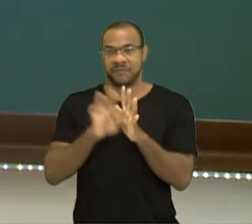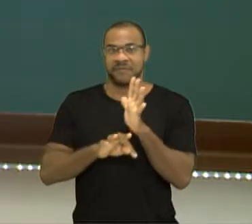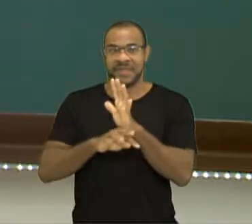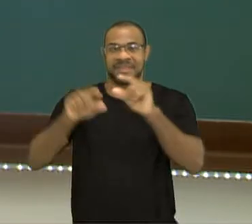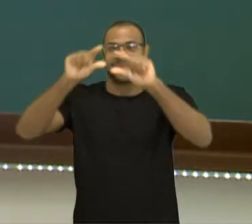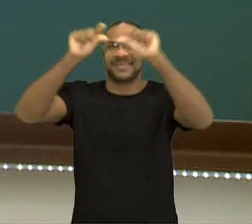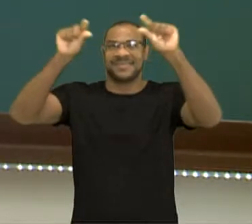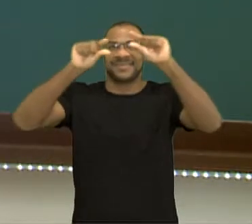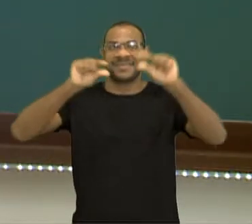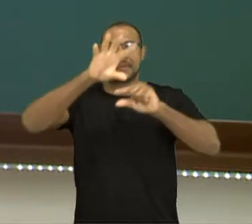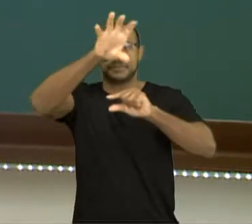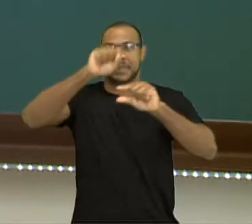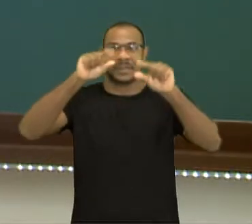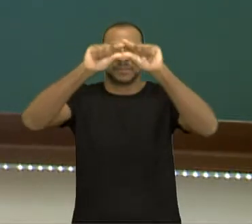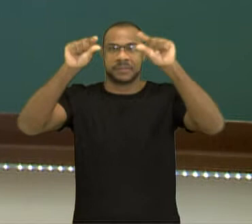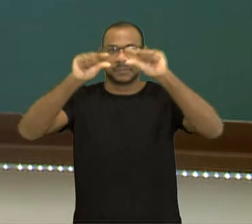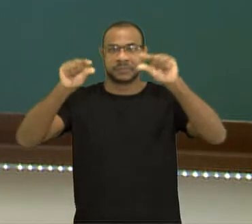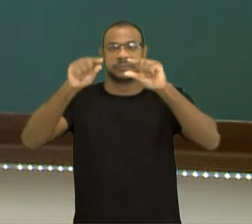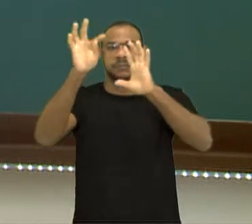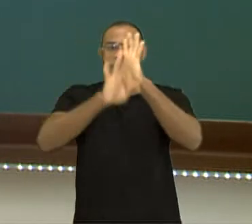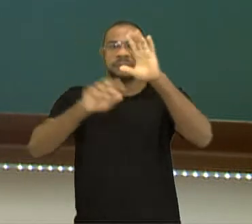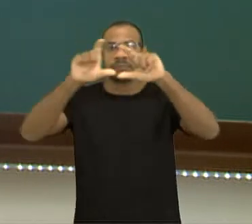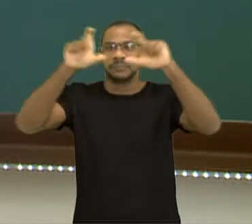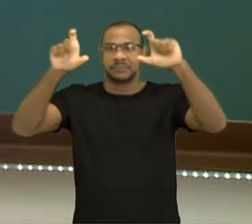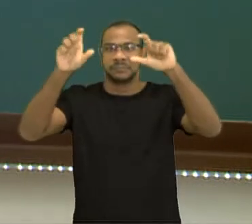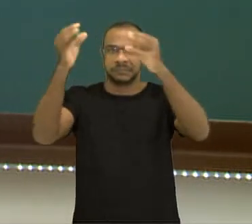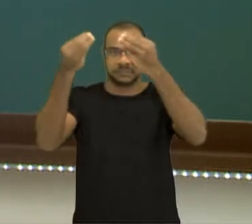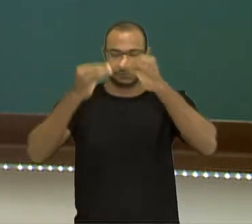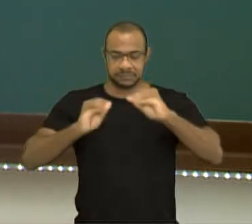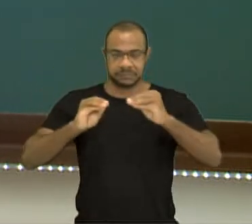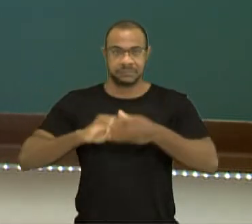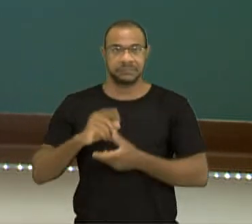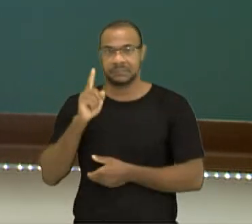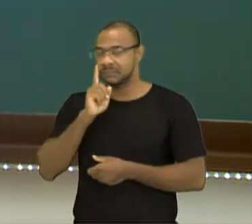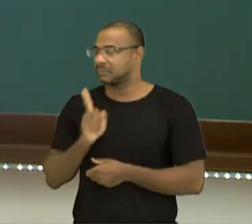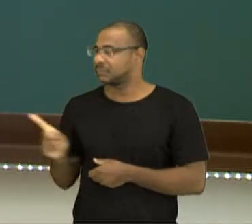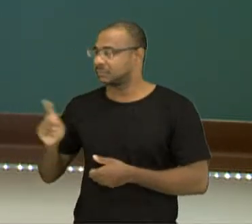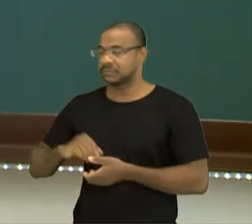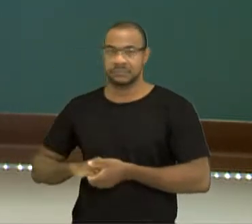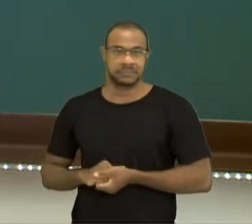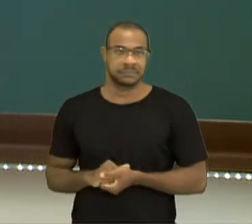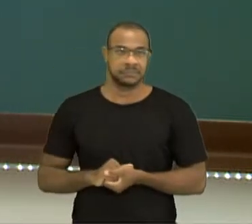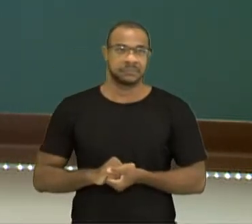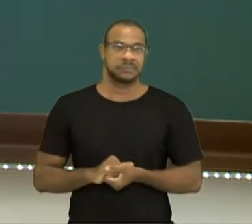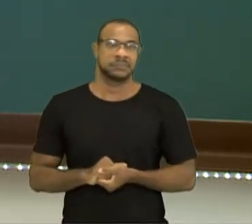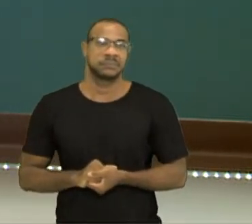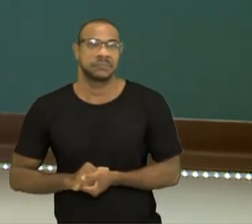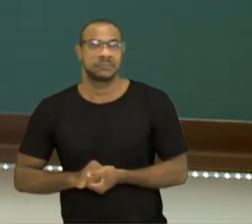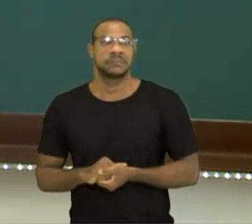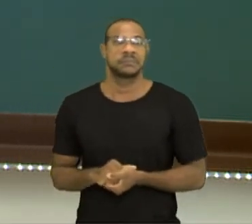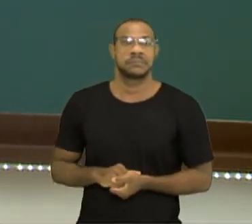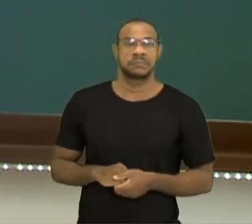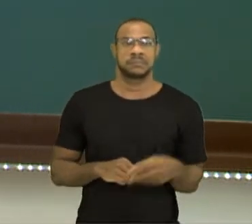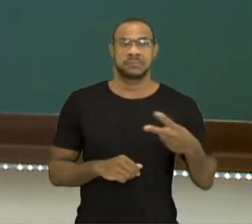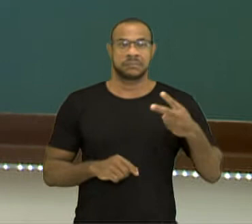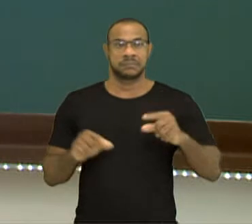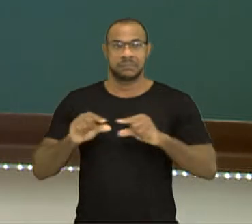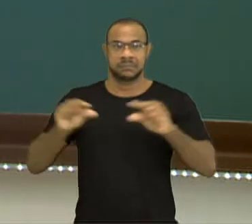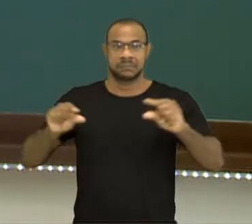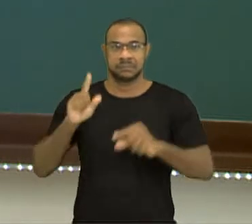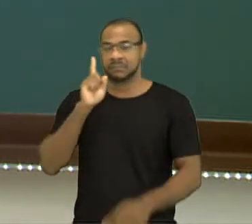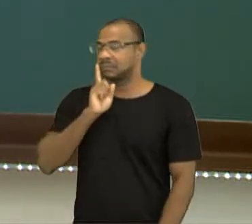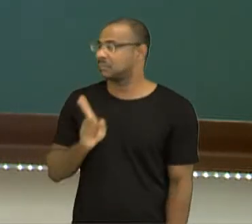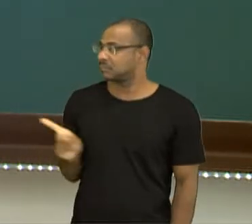olha. Together with the man who should have been selling ice. E a segunda, the queen must